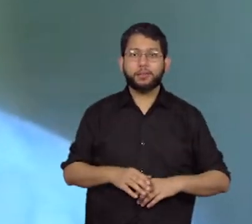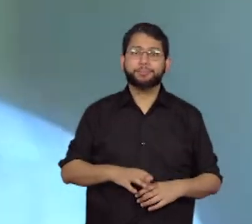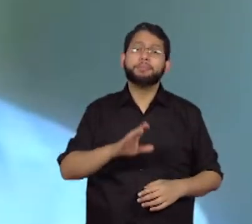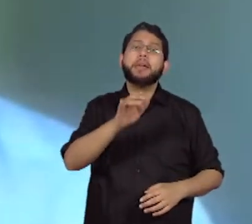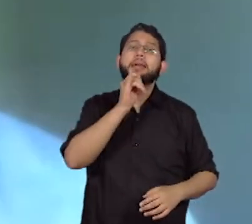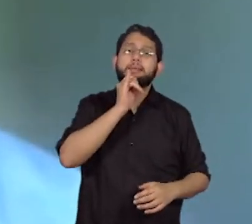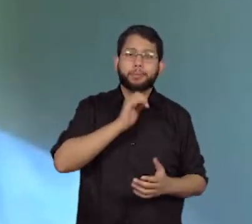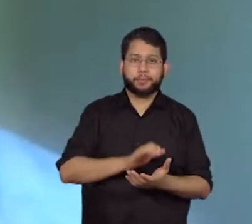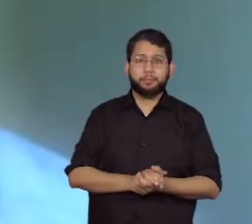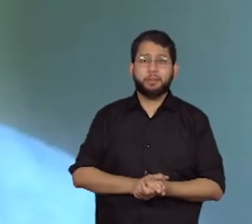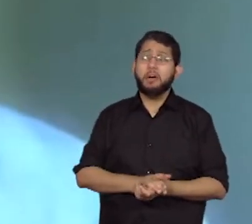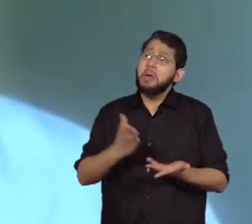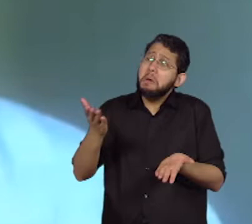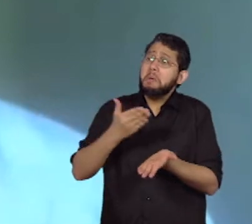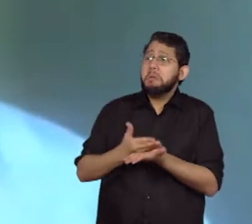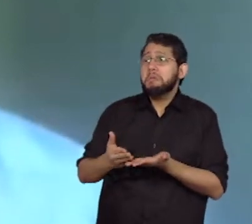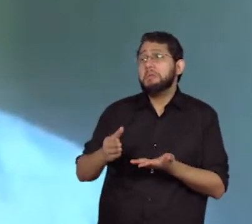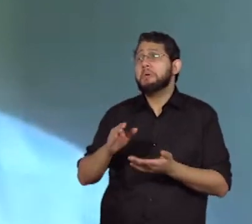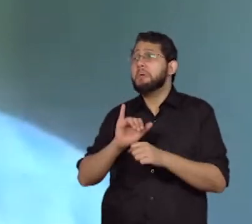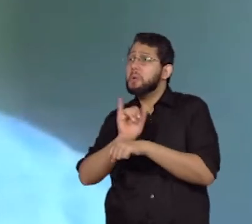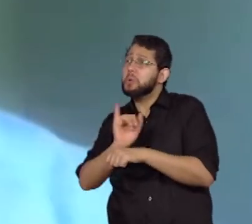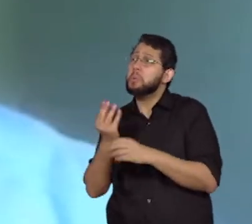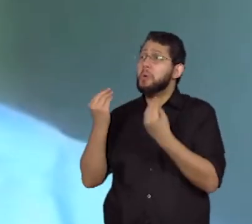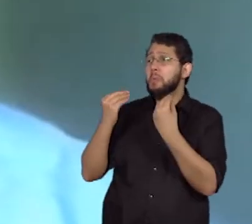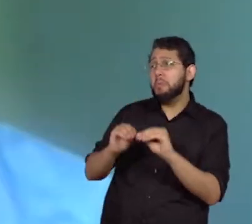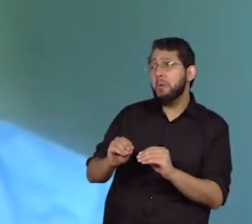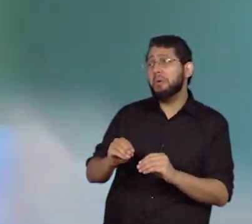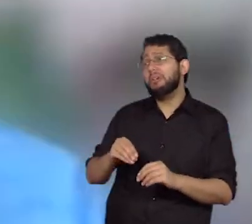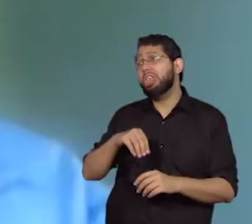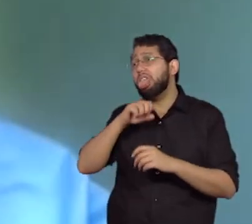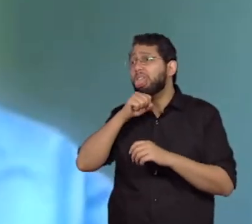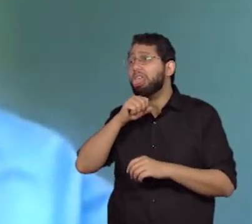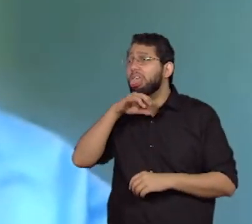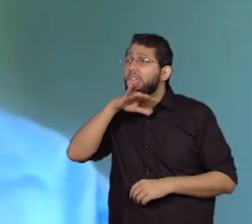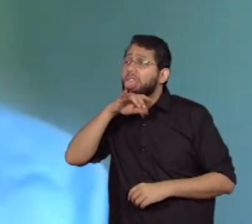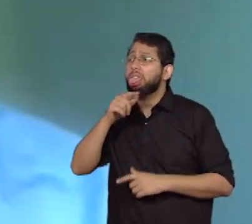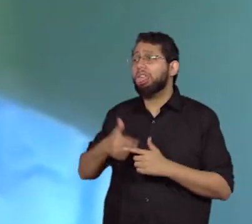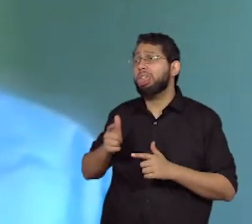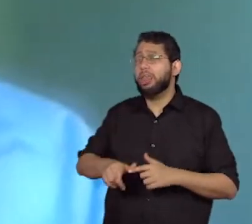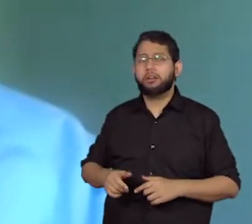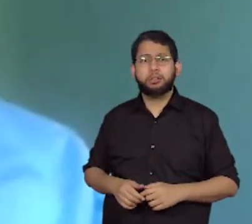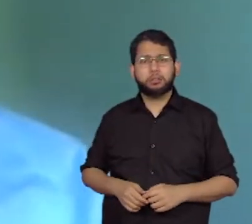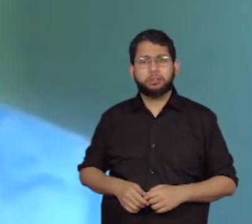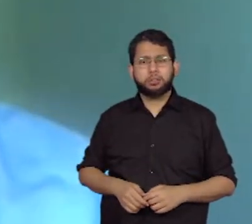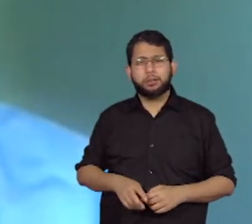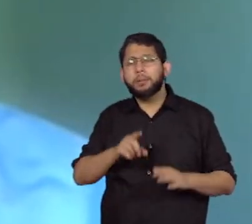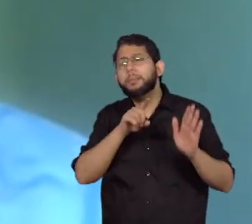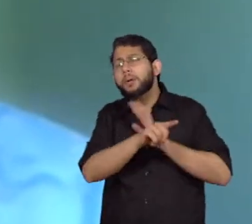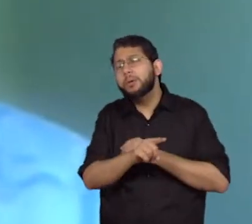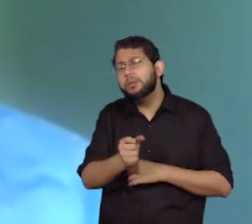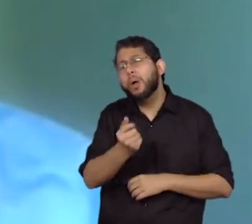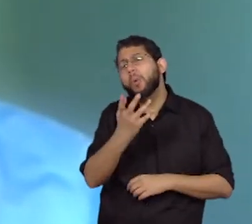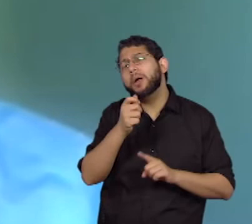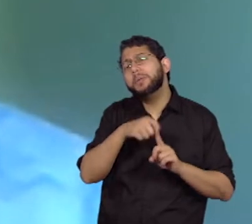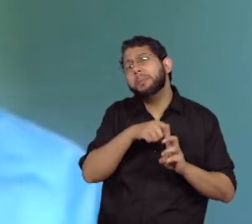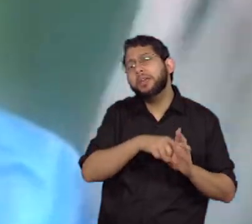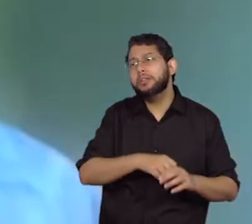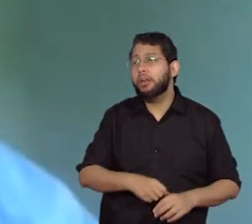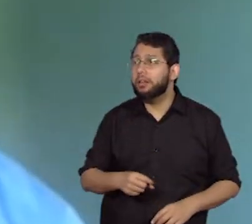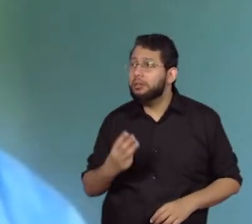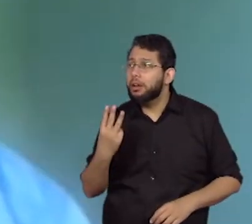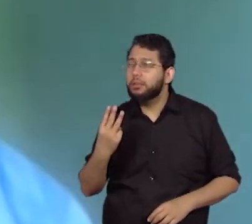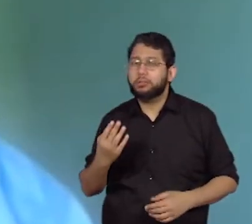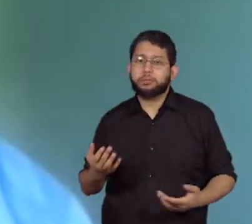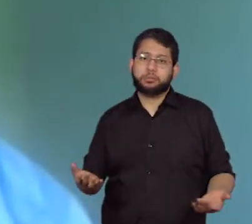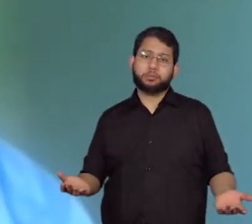deu certo. Quanto tempo você manteve o seu canal? Eu mantive meu canal 3 meses. E, de fato, às vezes não funciona, às vezes não dá certo.